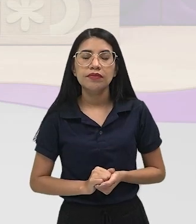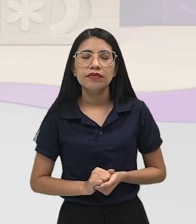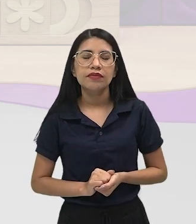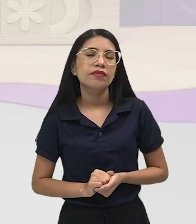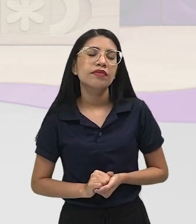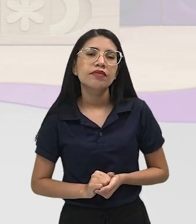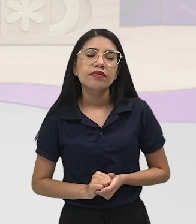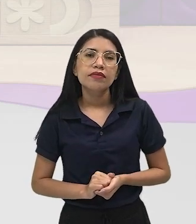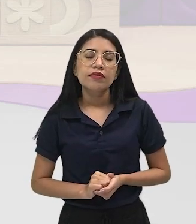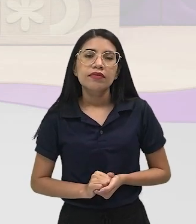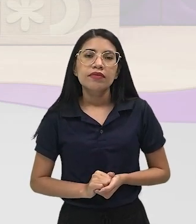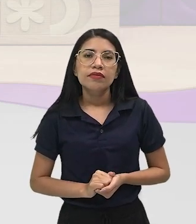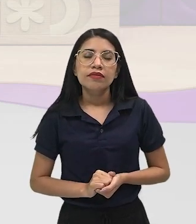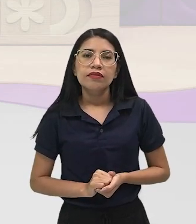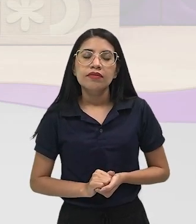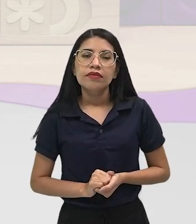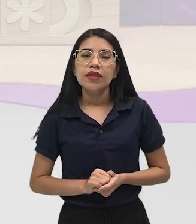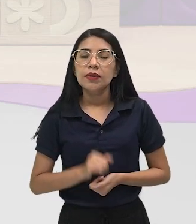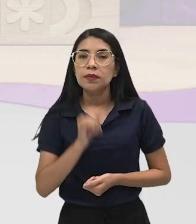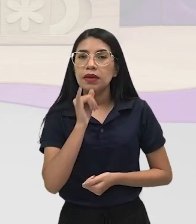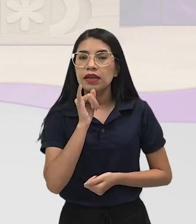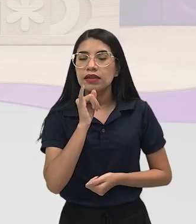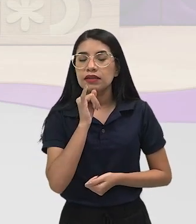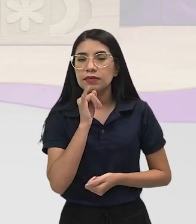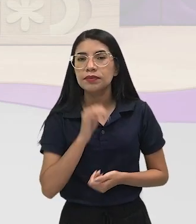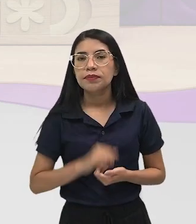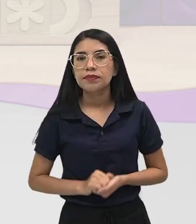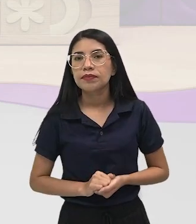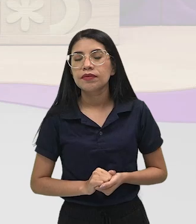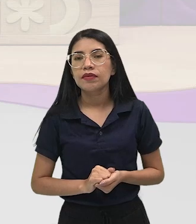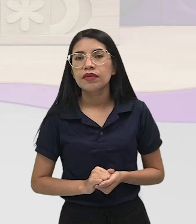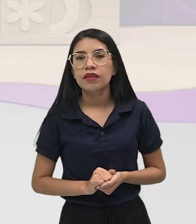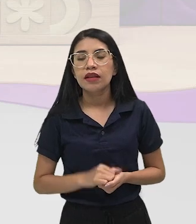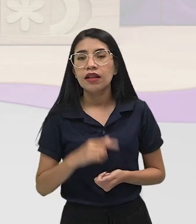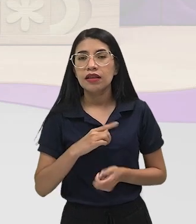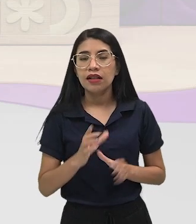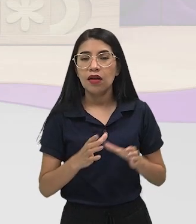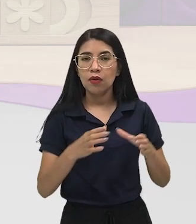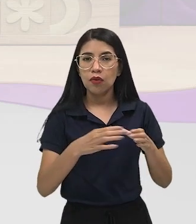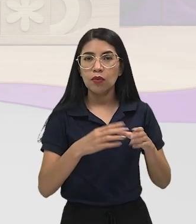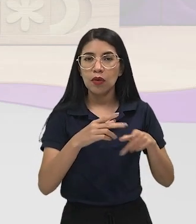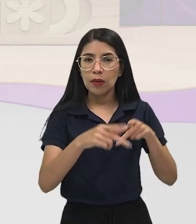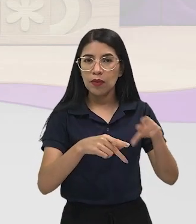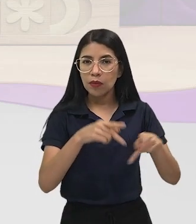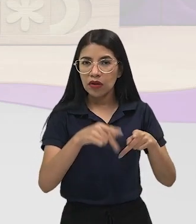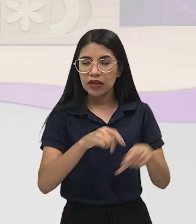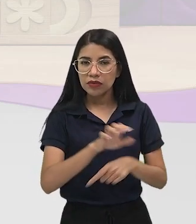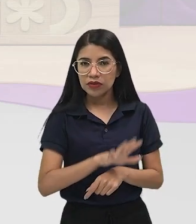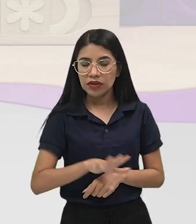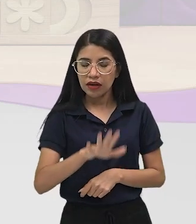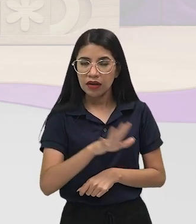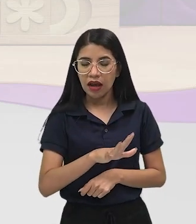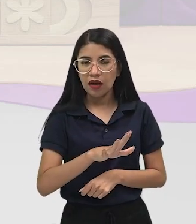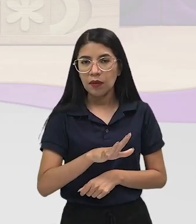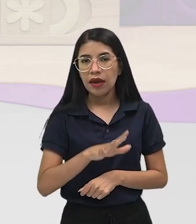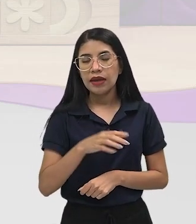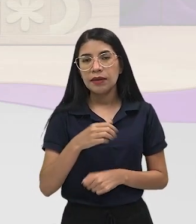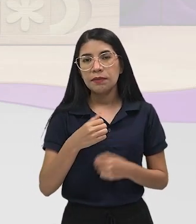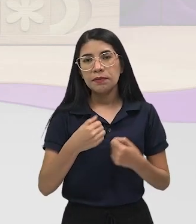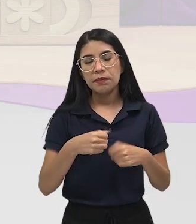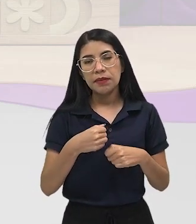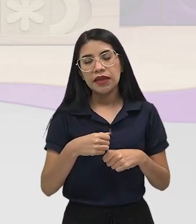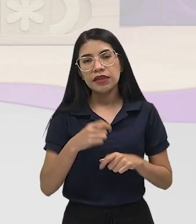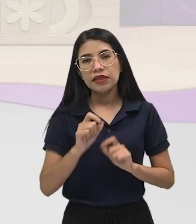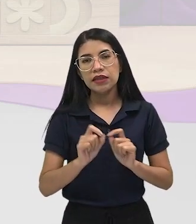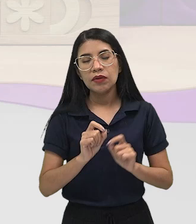bem. Às vezes, quando você está diante, né, de uma população na qual, por algum motivo, você